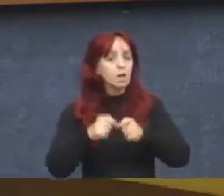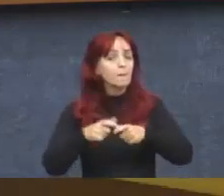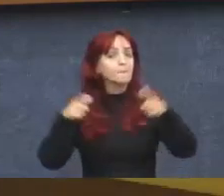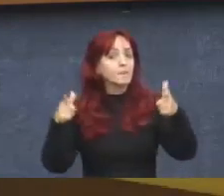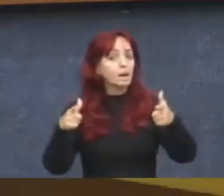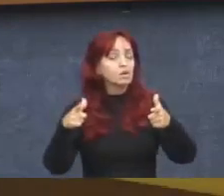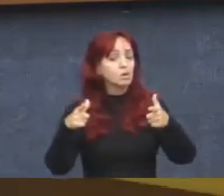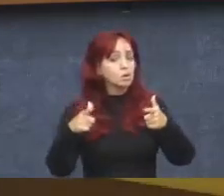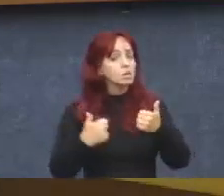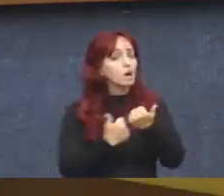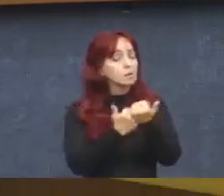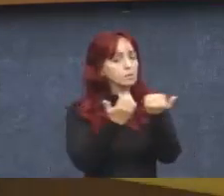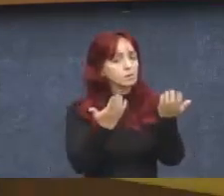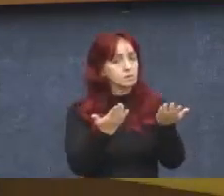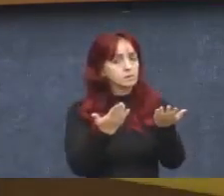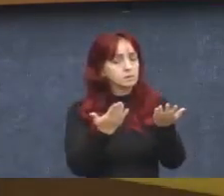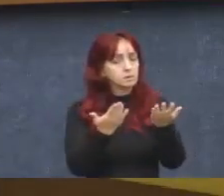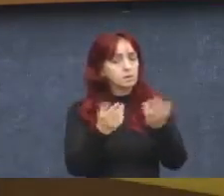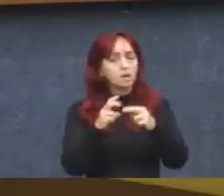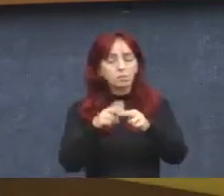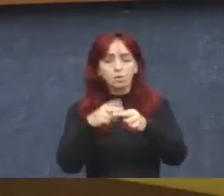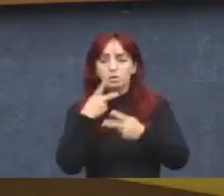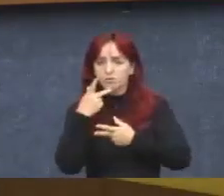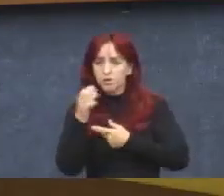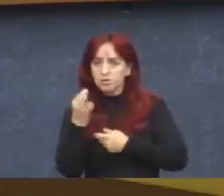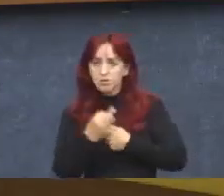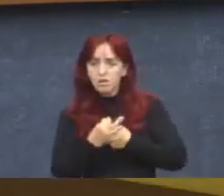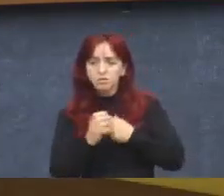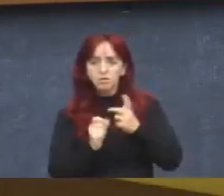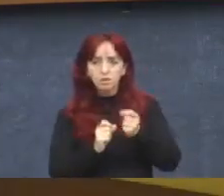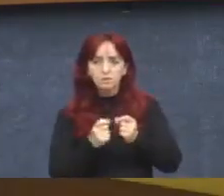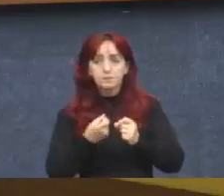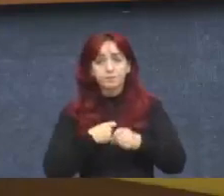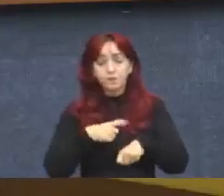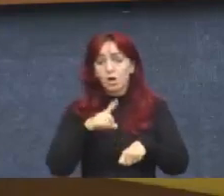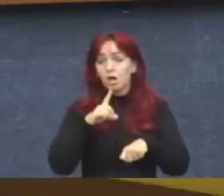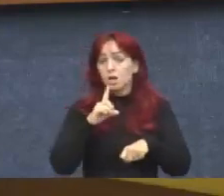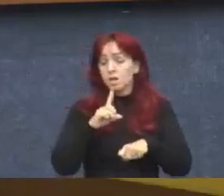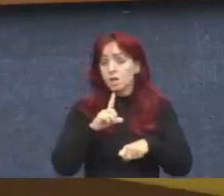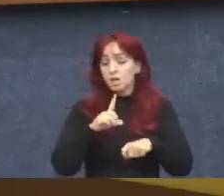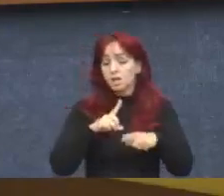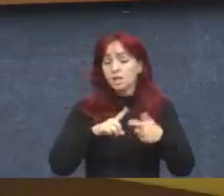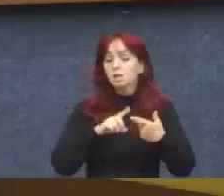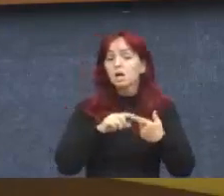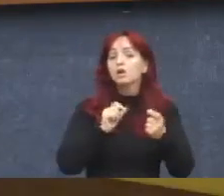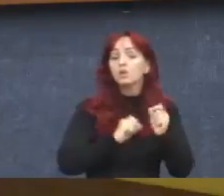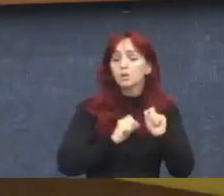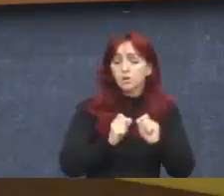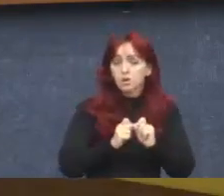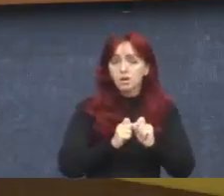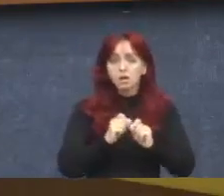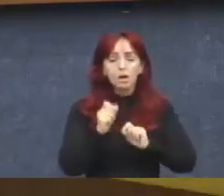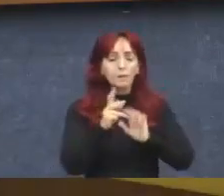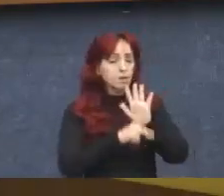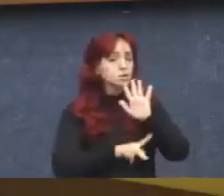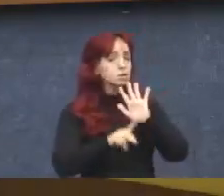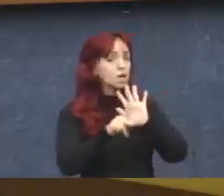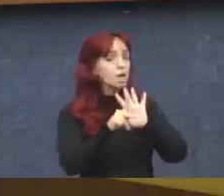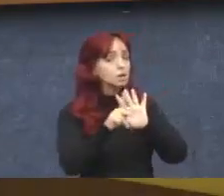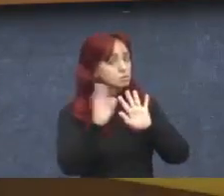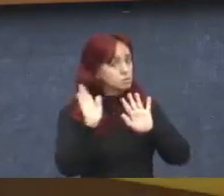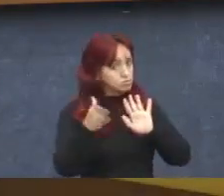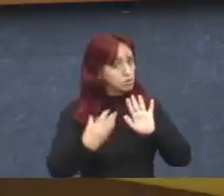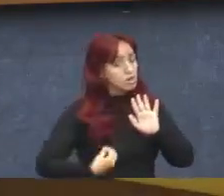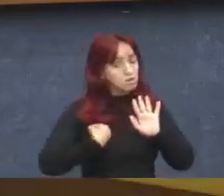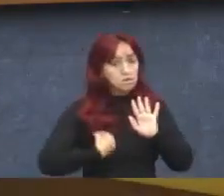casa. Por isso, o Vanderlei fala muito certo. Agora, nesse caso, é um projeto que já existe.